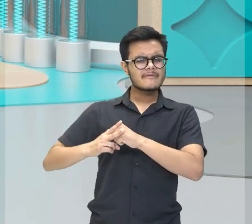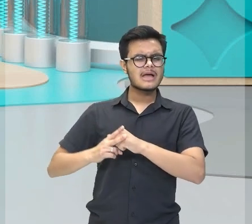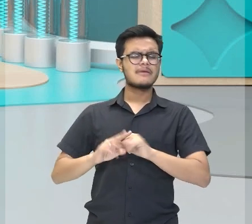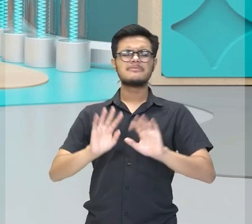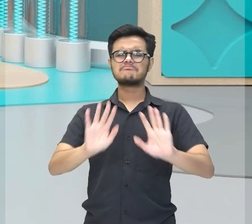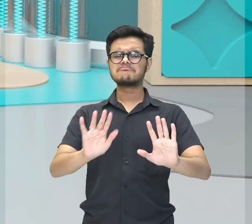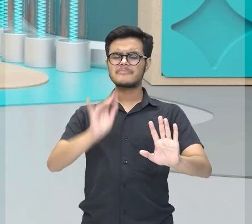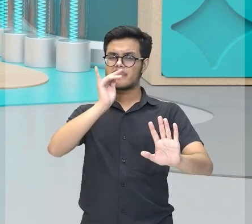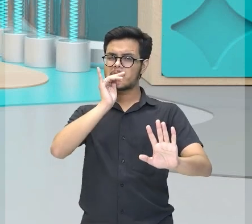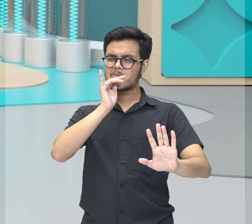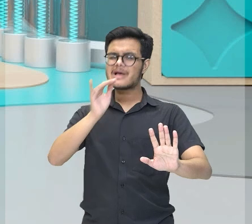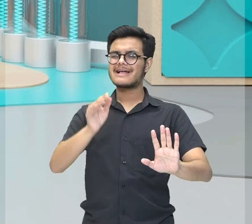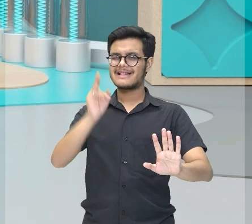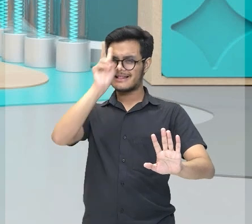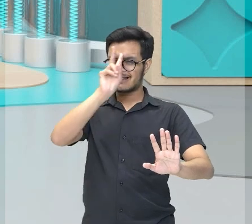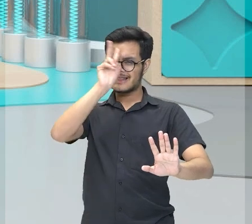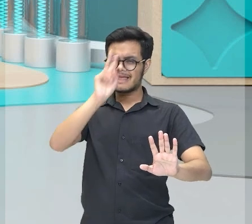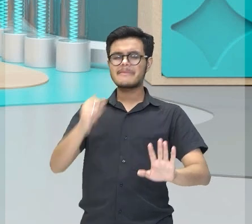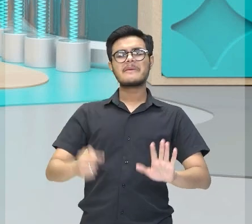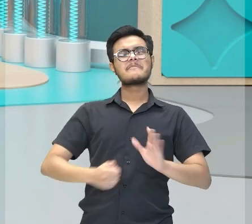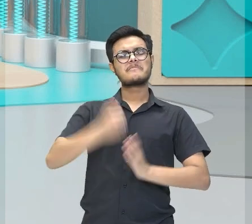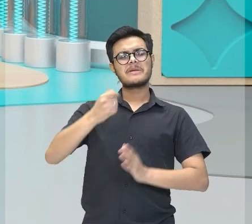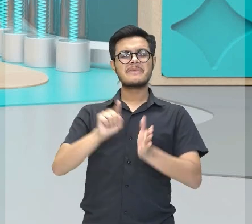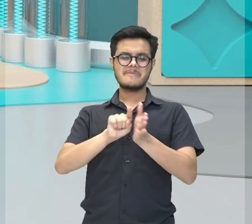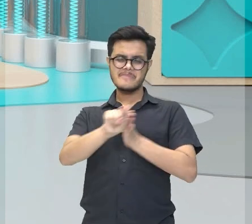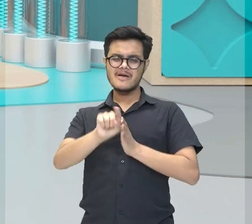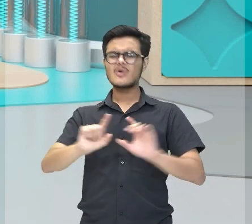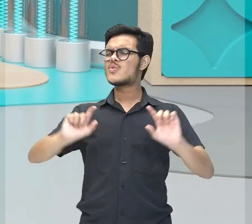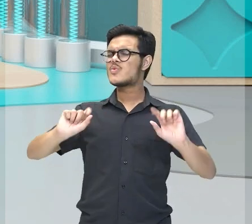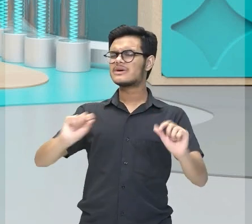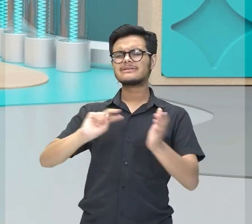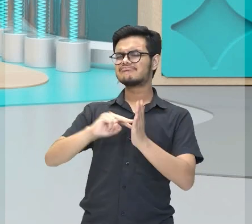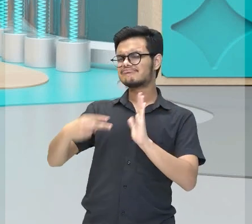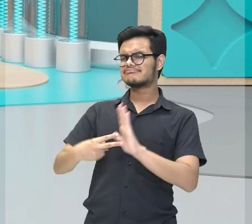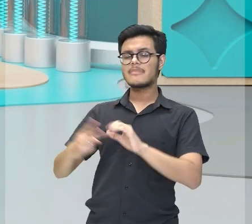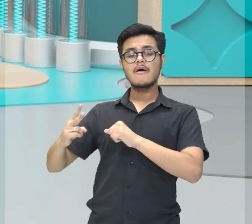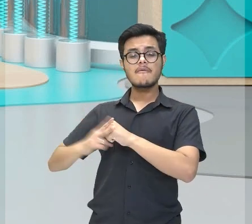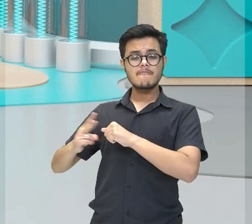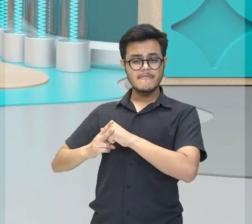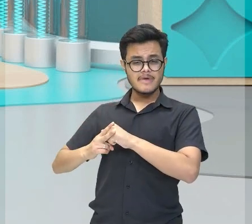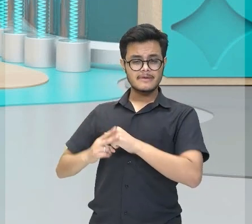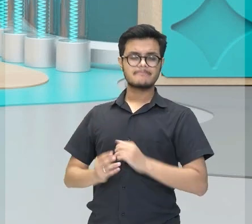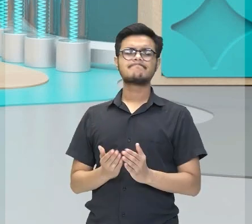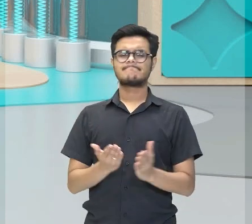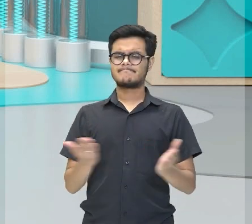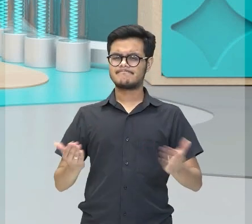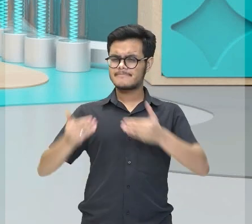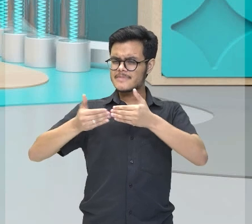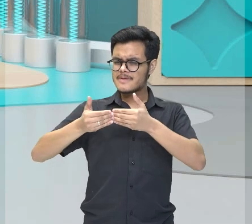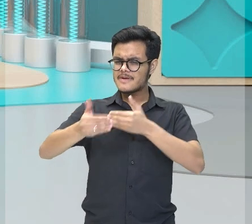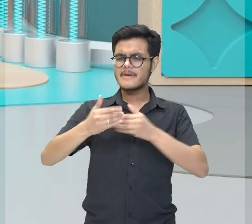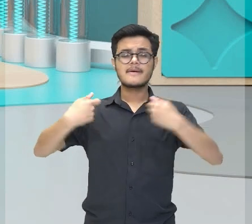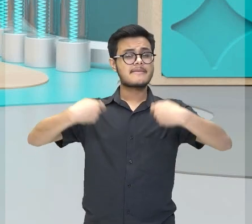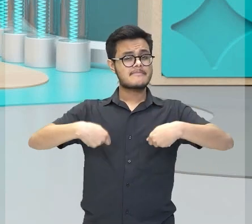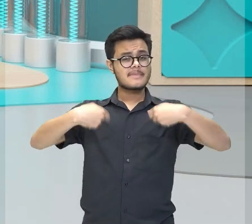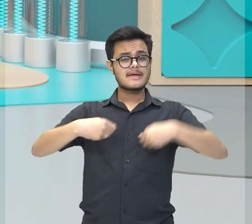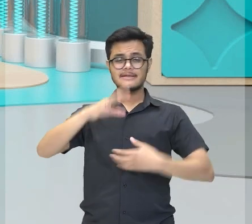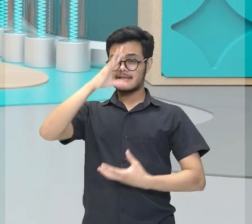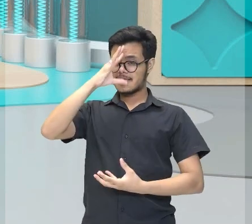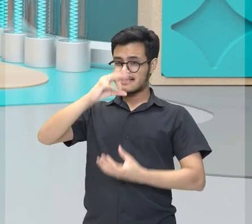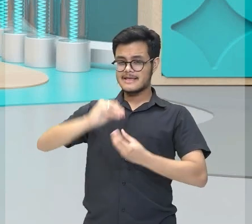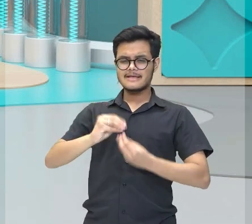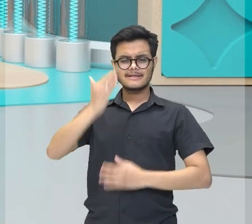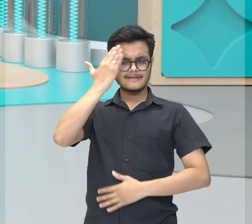nossa pergunta introdutória. O que é um verbo? Então, como primeira etapa do nosso conceito, do nosso entendimento sobre essa